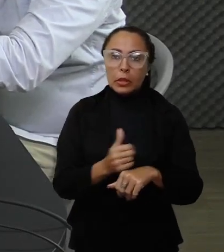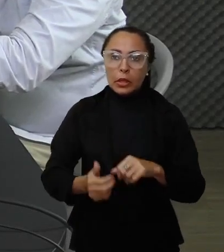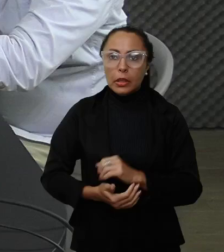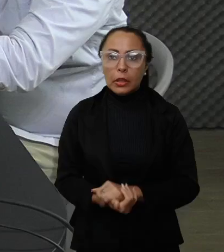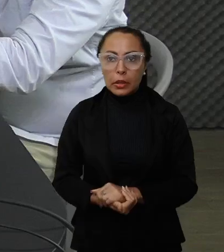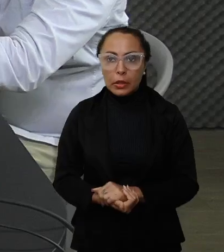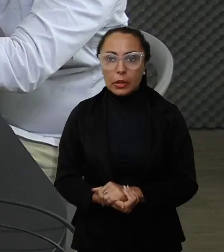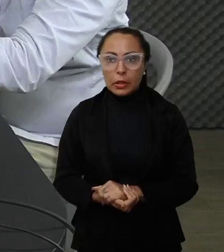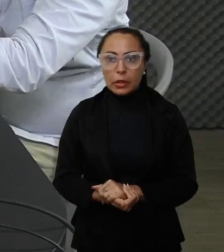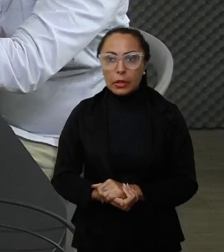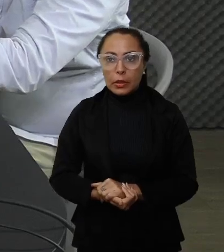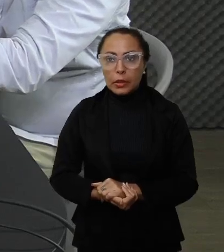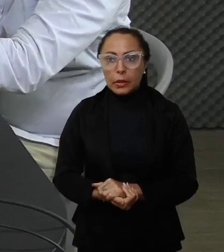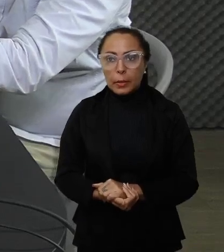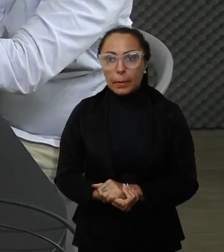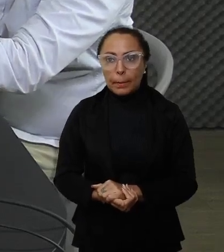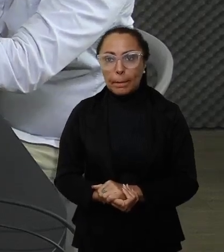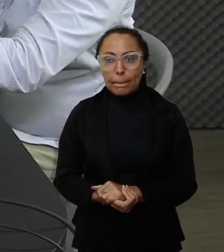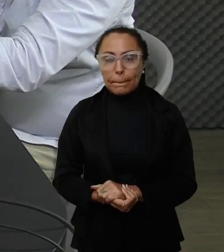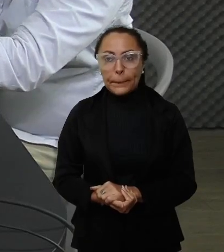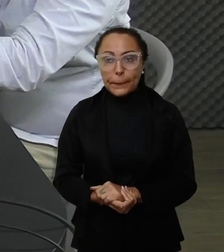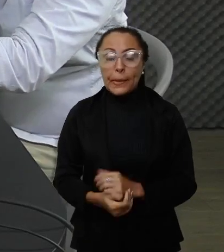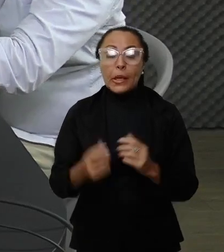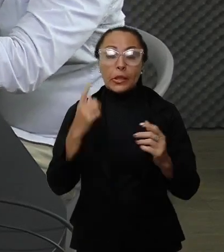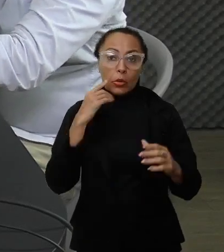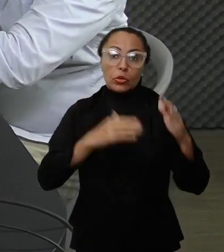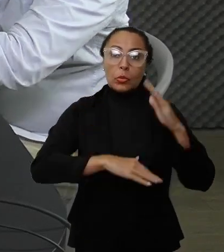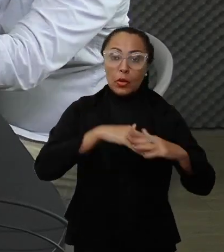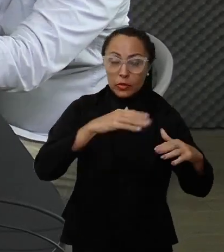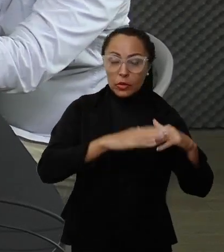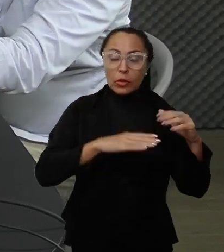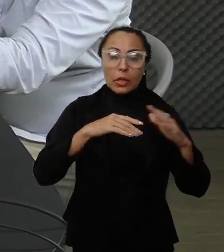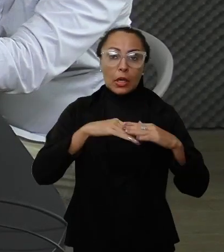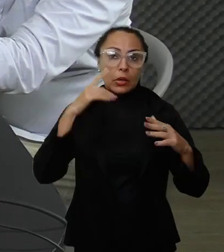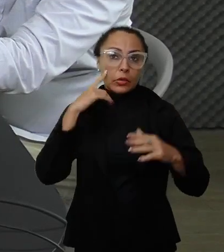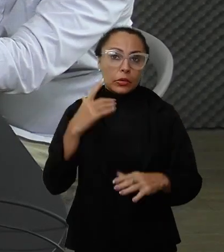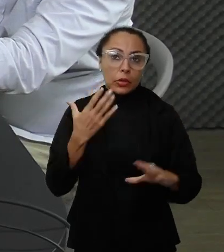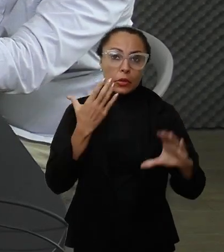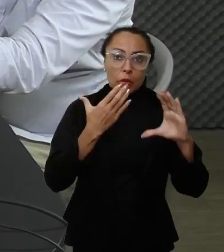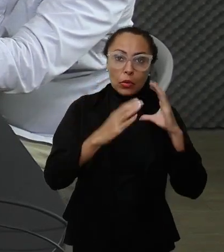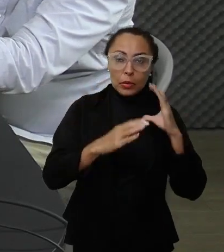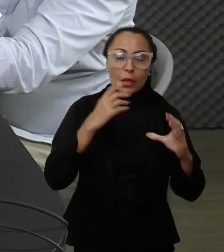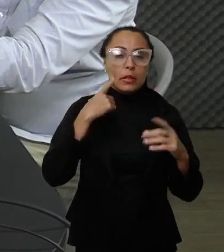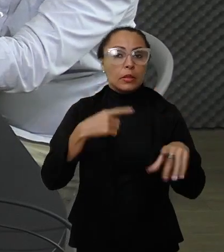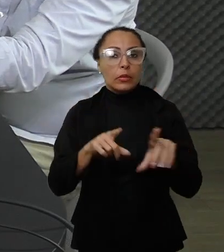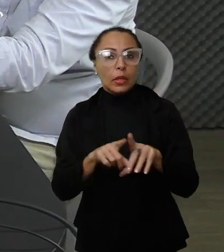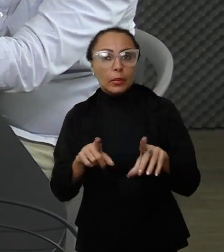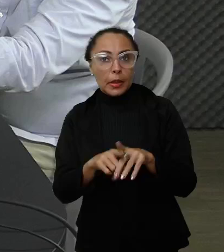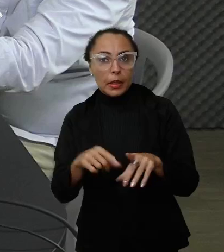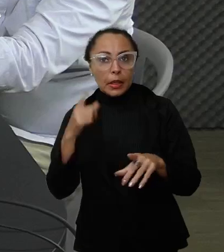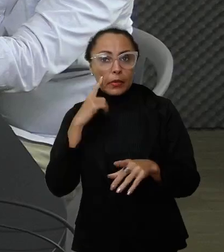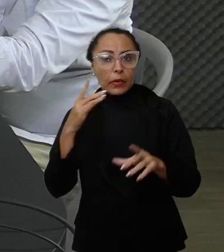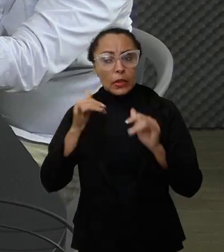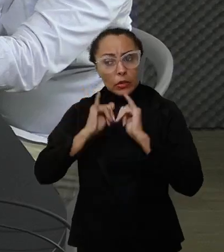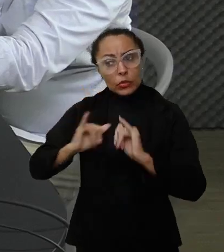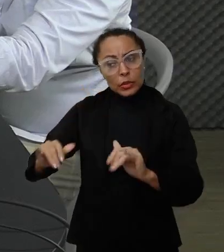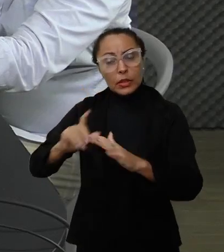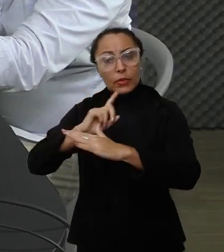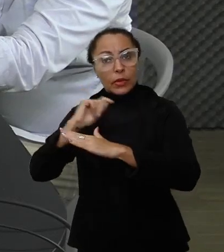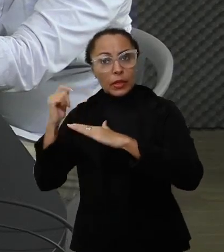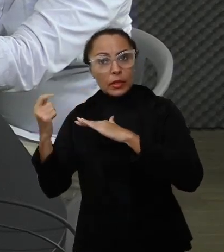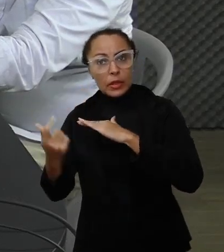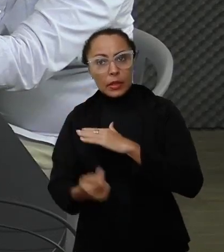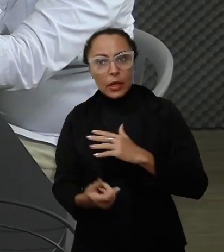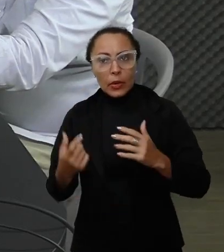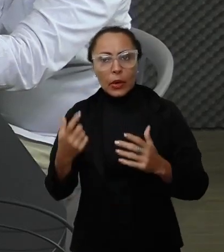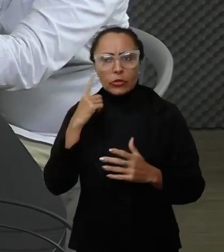os profissionais da comunicação Sim, também, também, porque o também. ataque da fake news ele é geral, né? A partir do momento que a gente descobre que a notícia é falsa, a impressão que